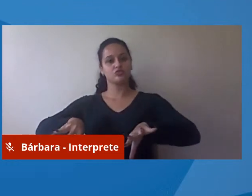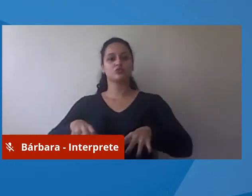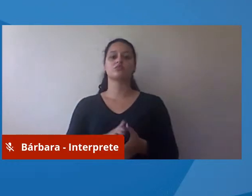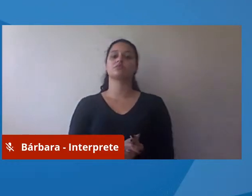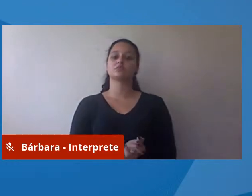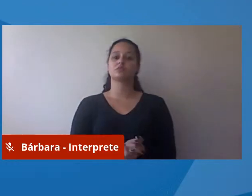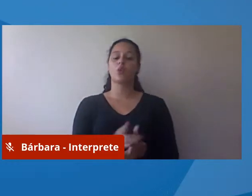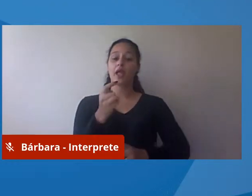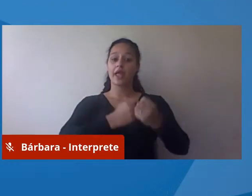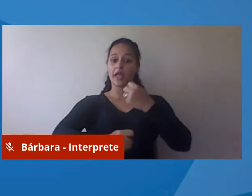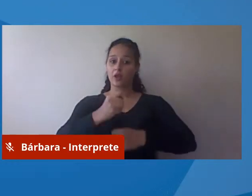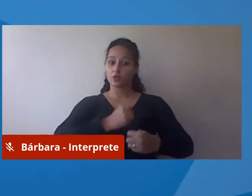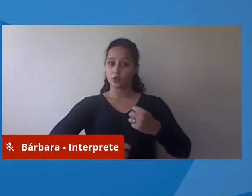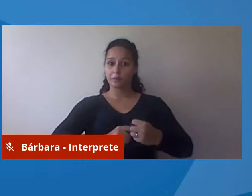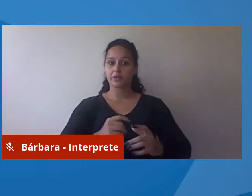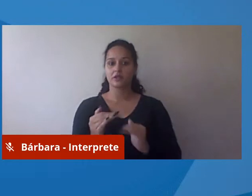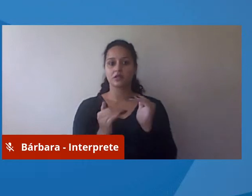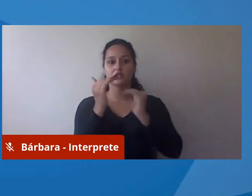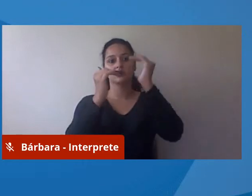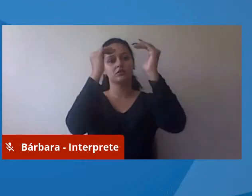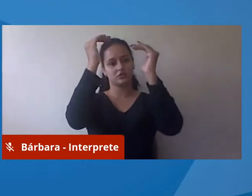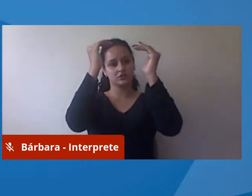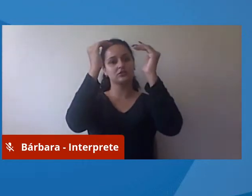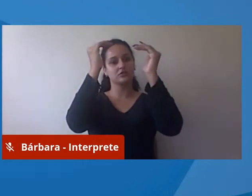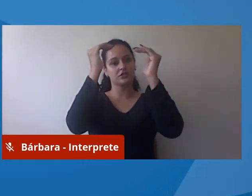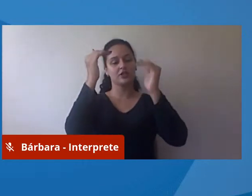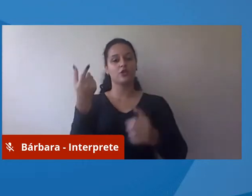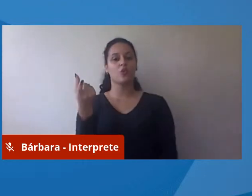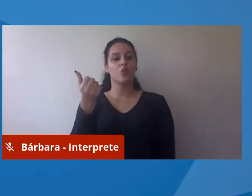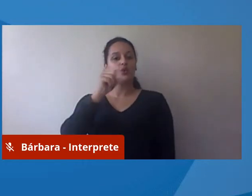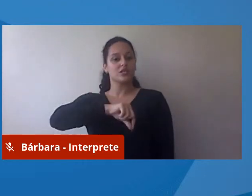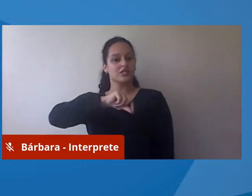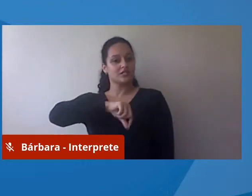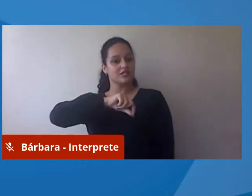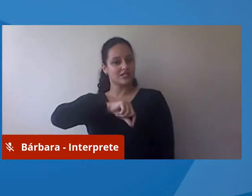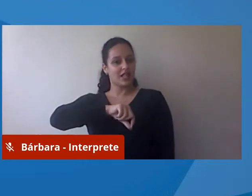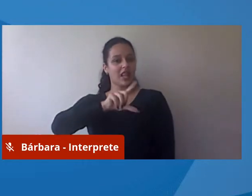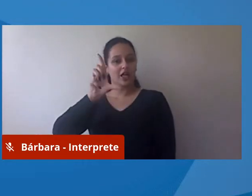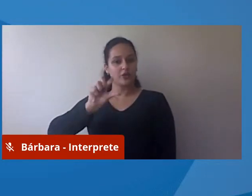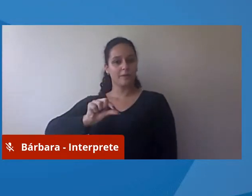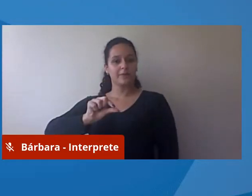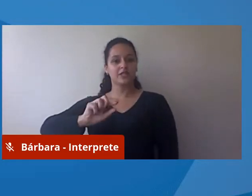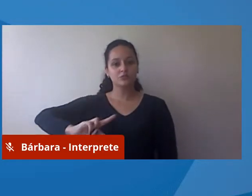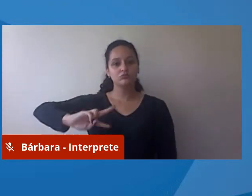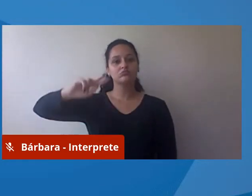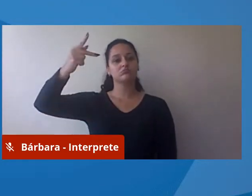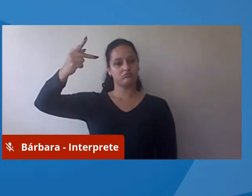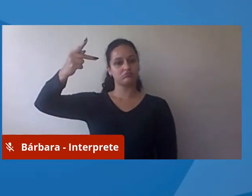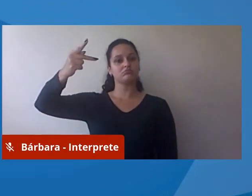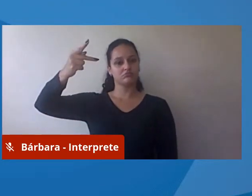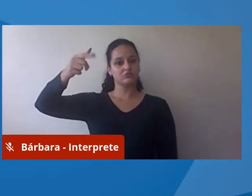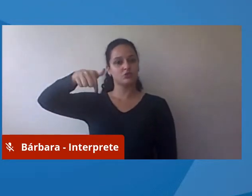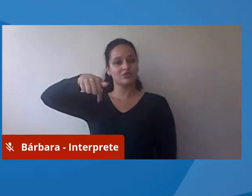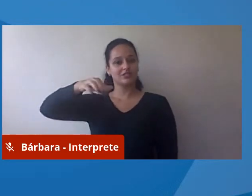se redistribuiu renda, o salário mínimo subiu 70% acima da inflação, não houve